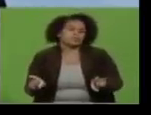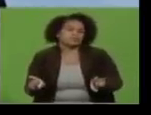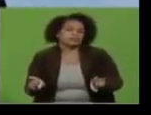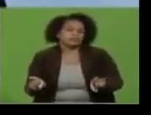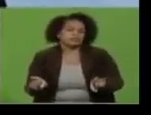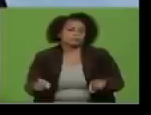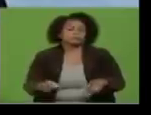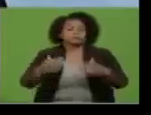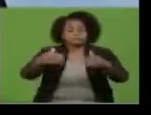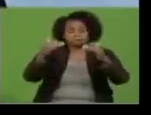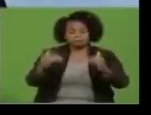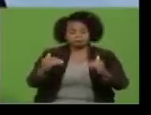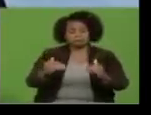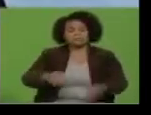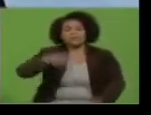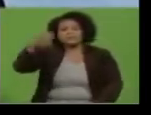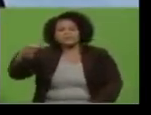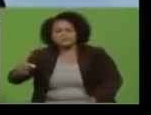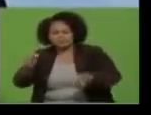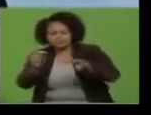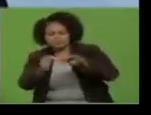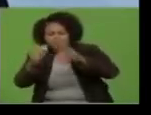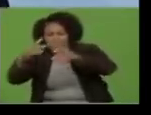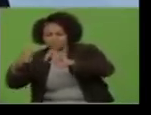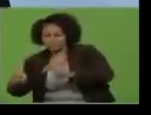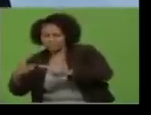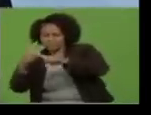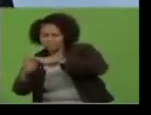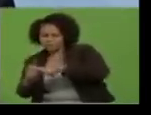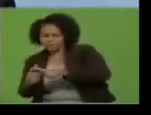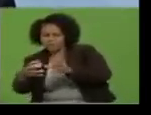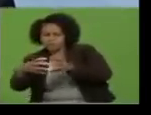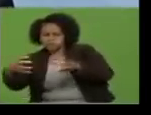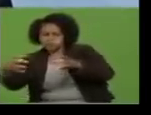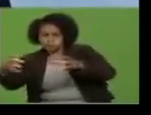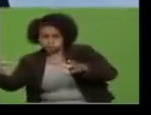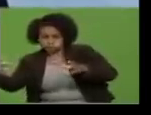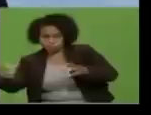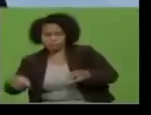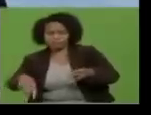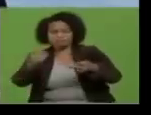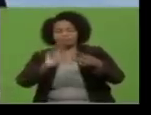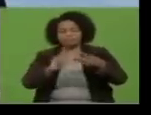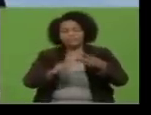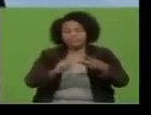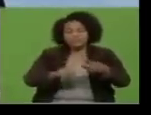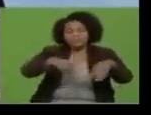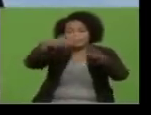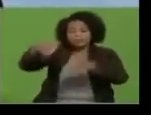Cresce a taxa de positividade nos testes. E cresce o número de internamentos e de